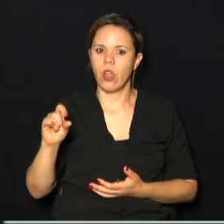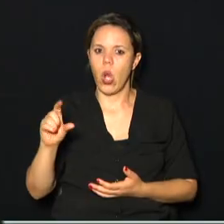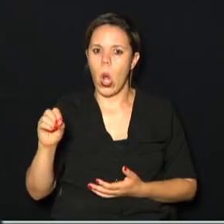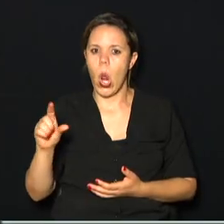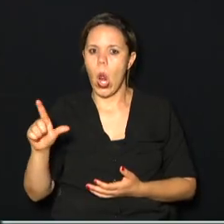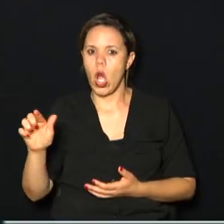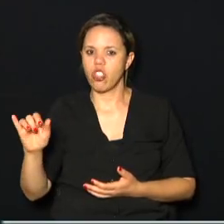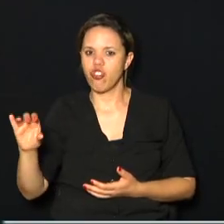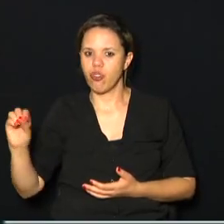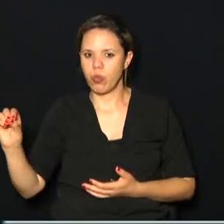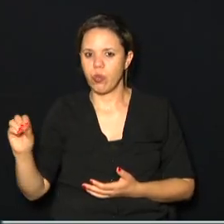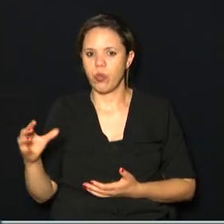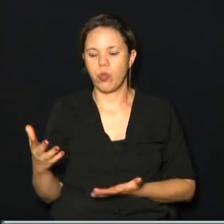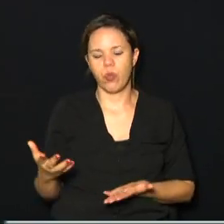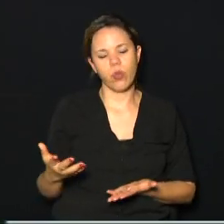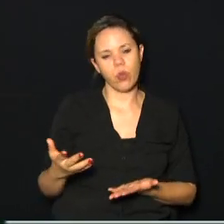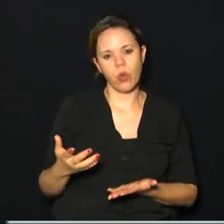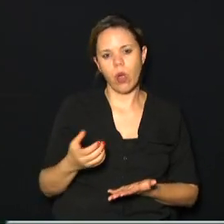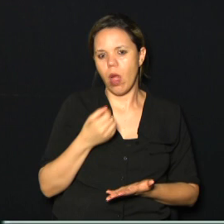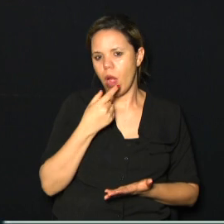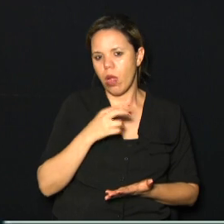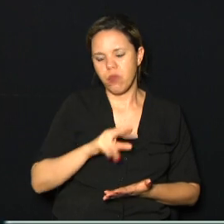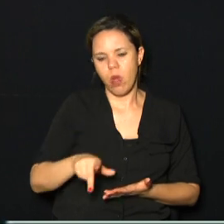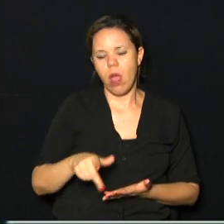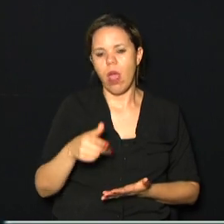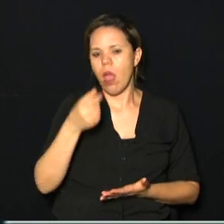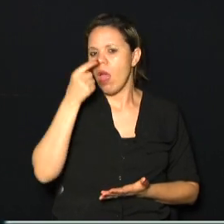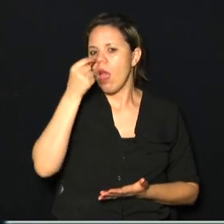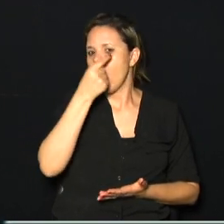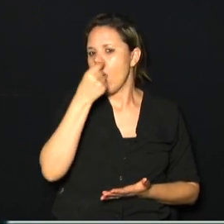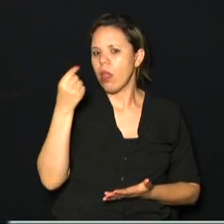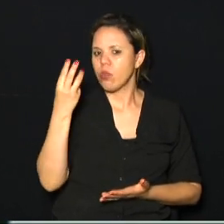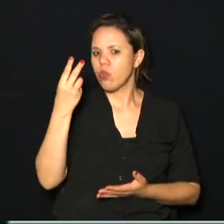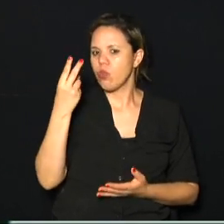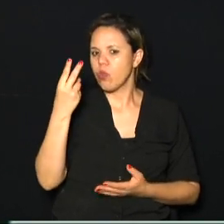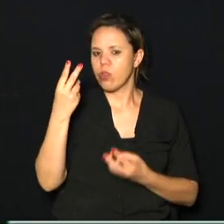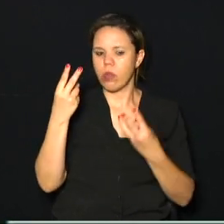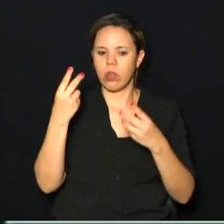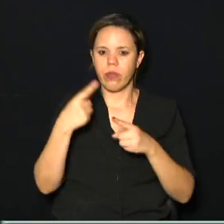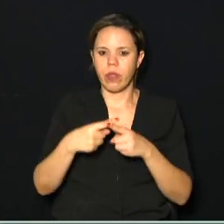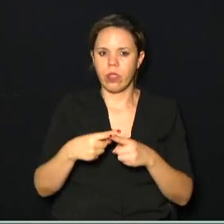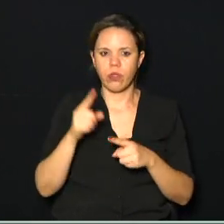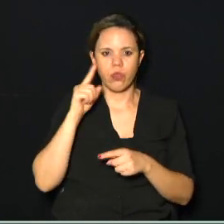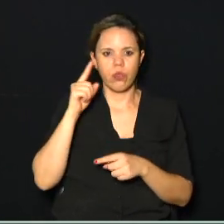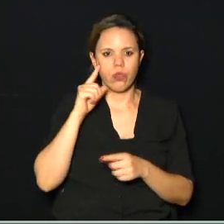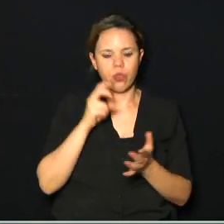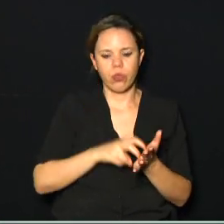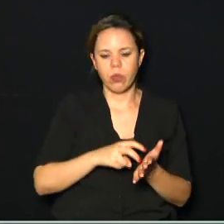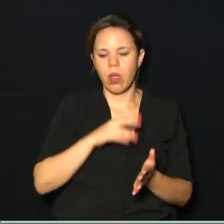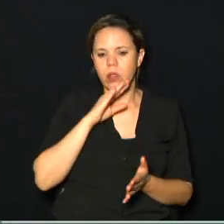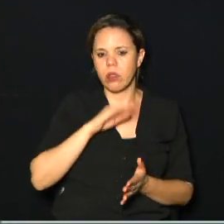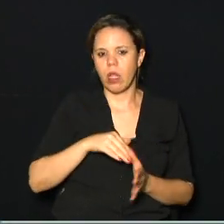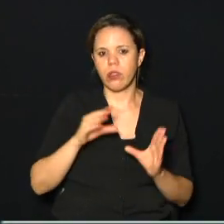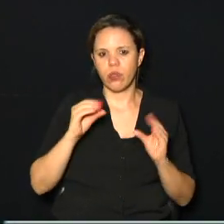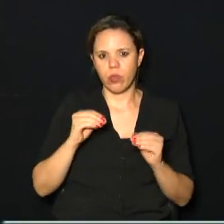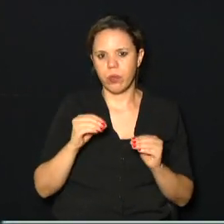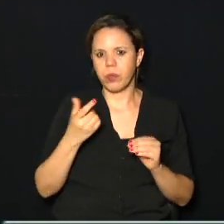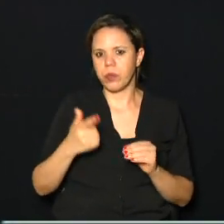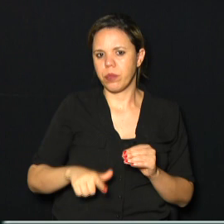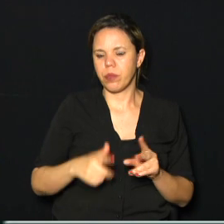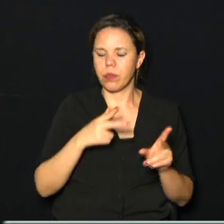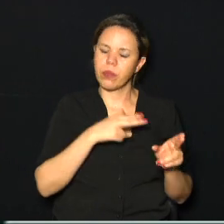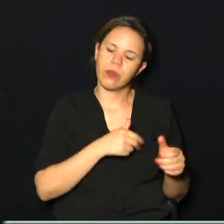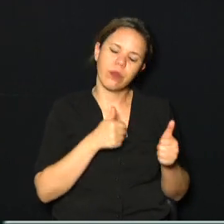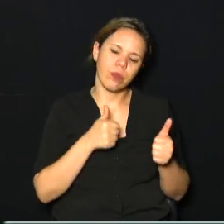Não é medicamento. Então, assim, nessa época mais ressecada, 2, 3 vezes no dia, pode estar de manhã, no meio da tarde, à noite de novo, para